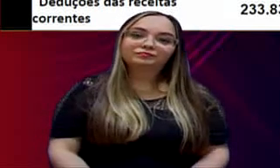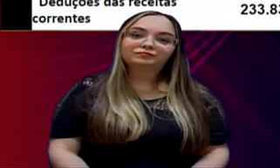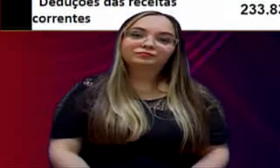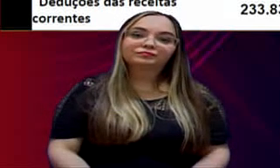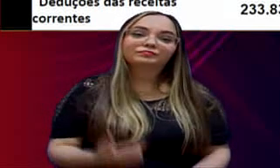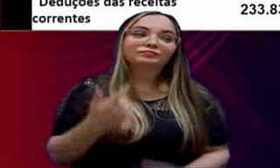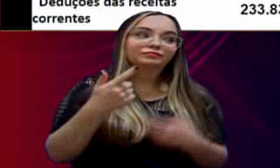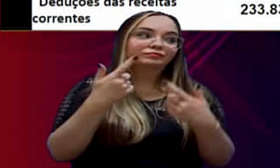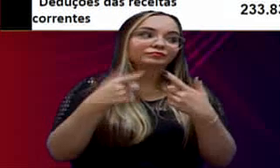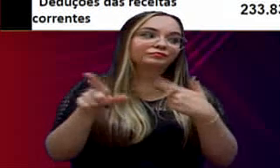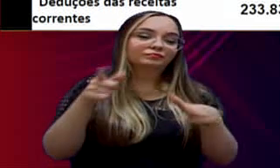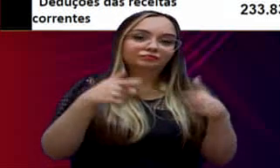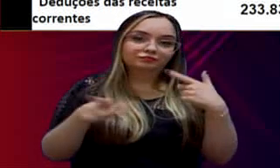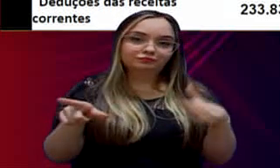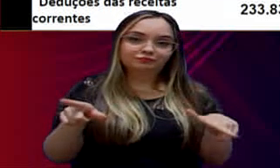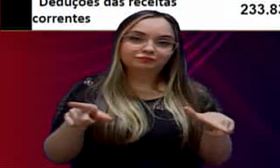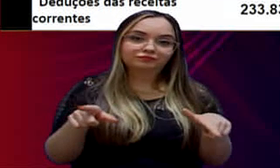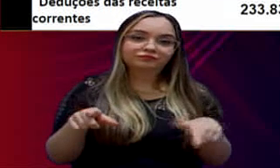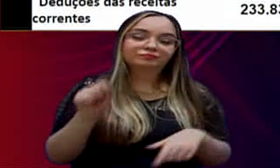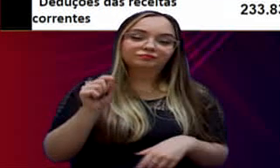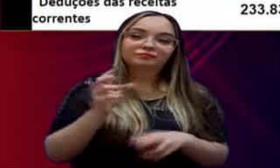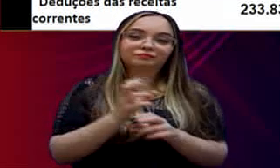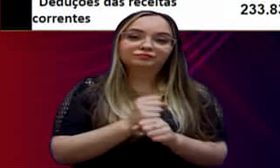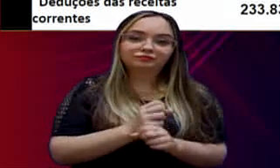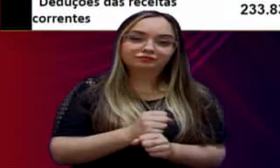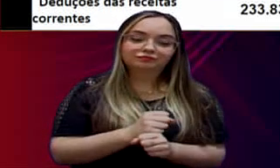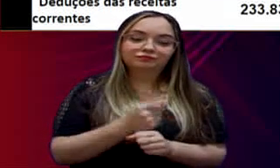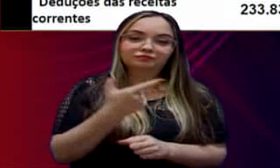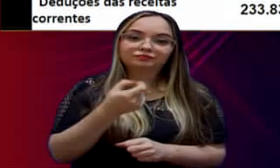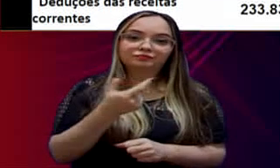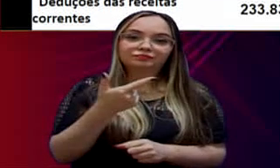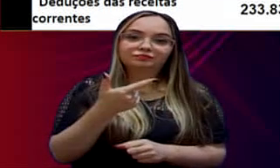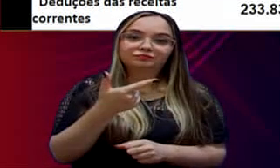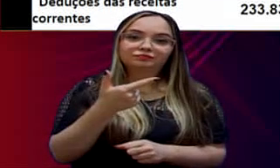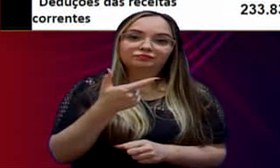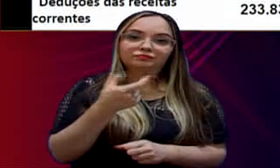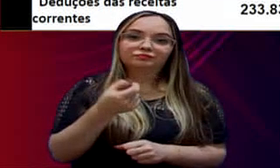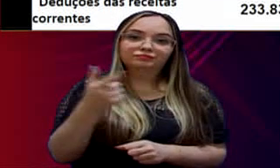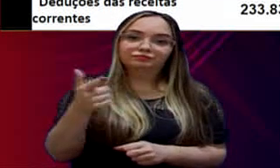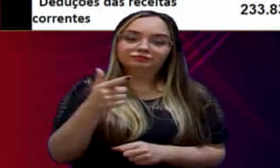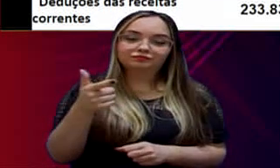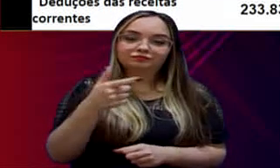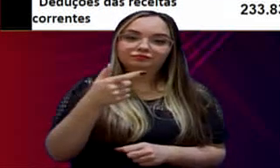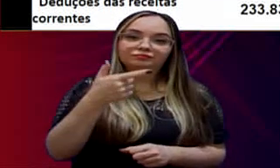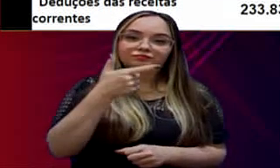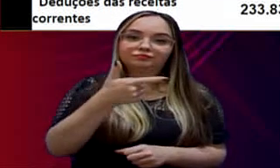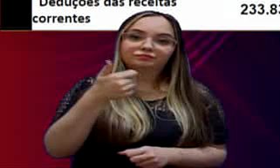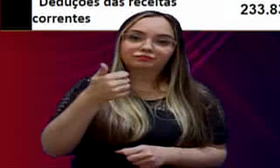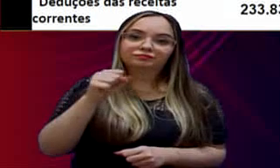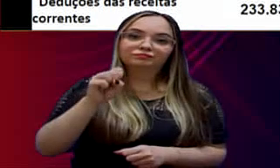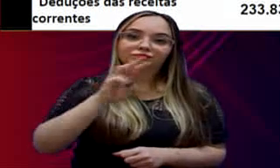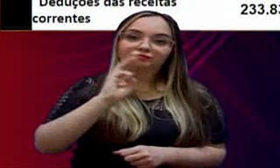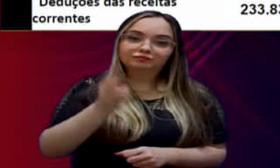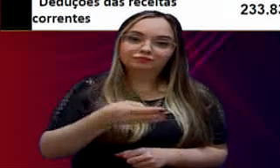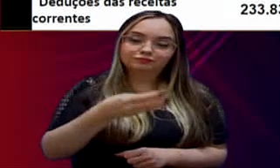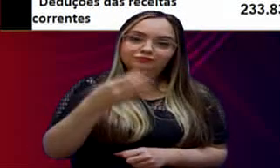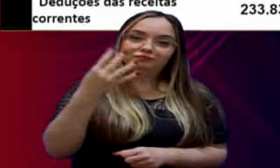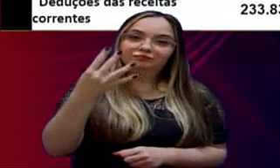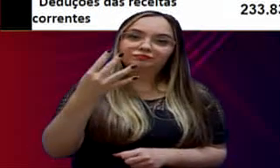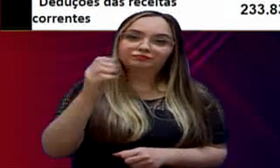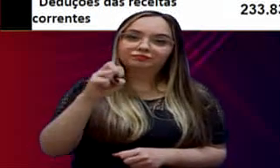as outras receitas correntes arrecadado em 2022 218 milhões